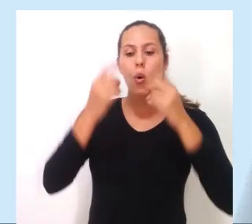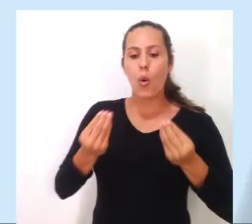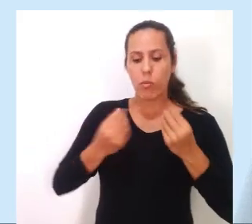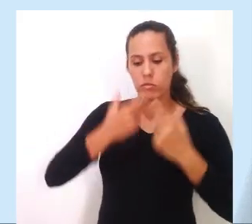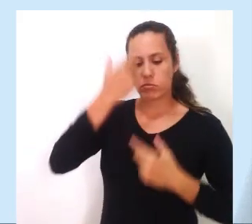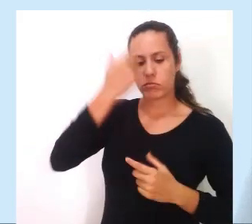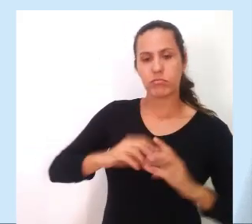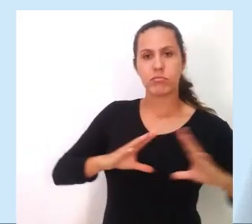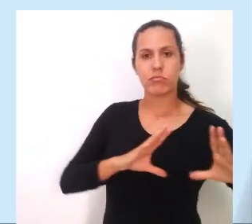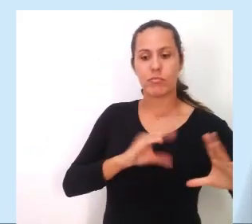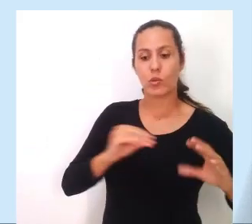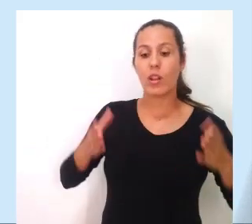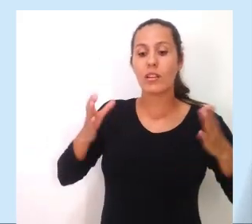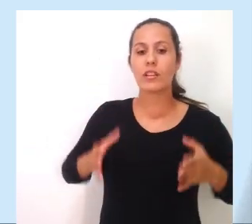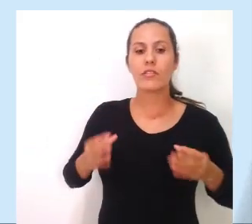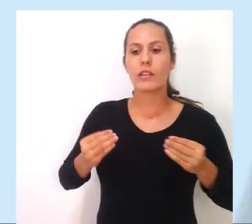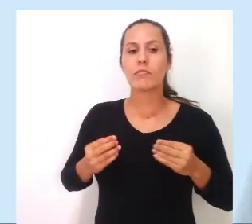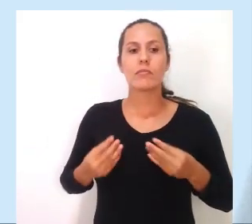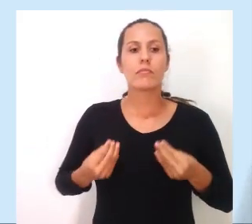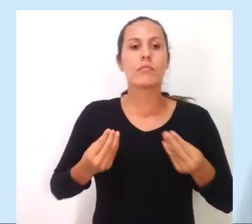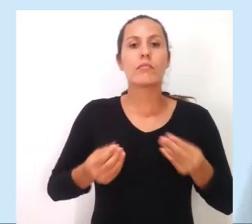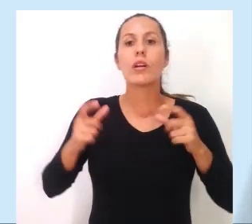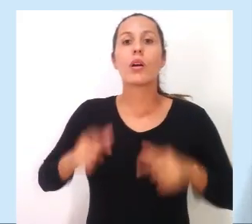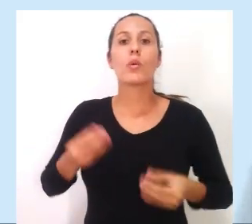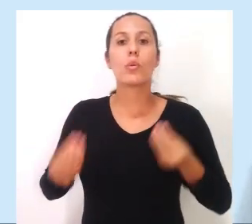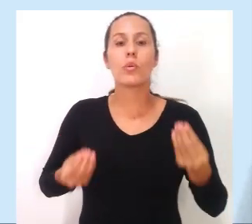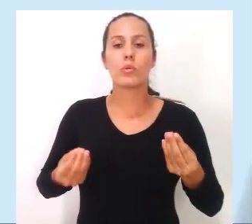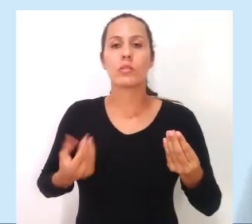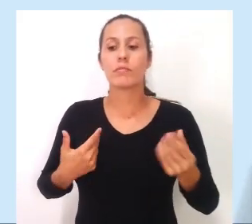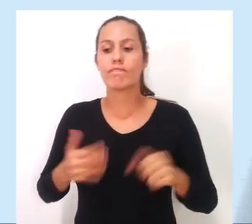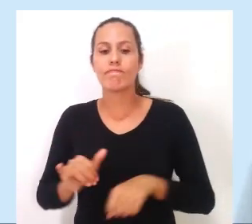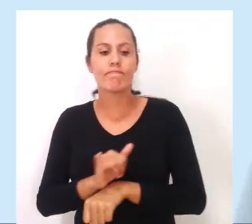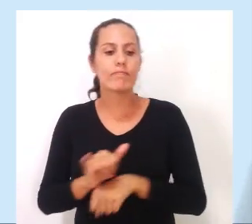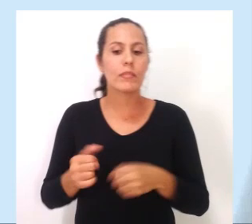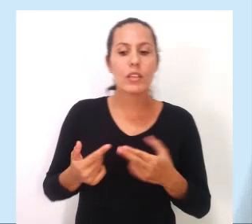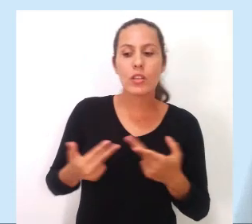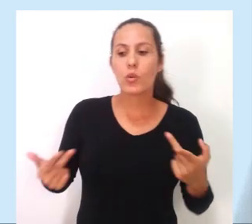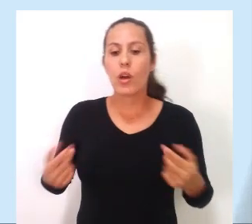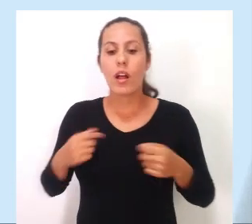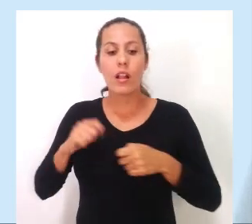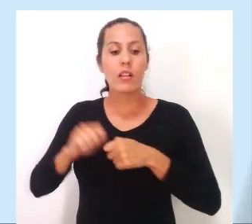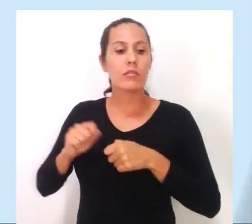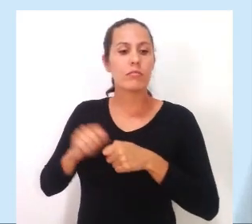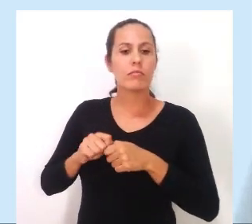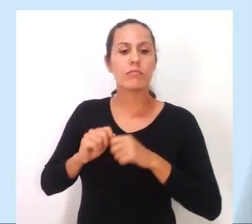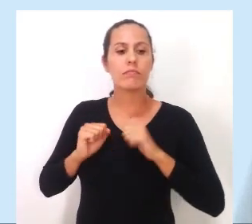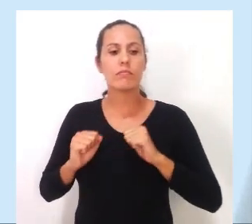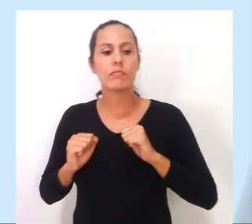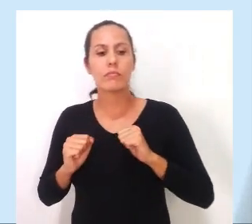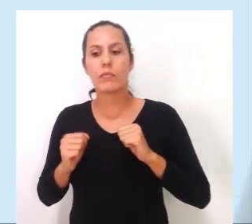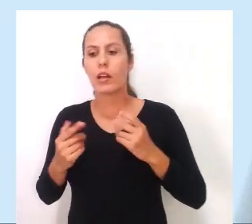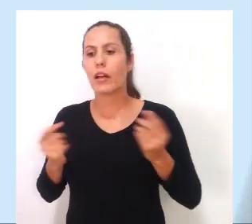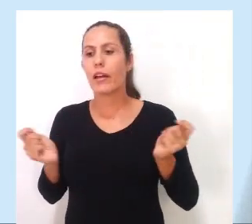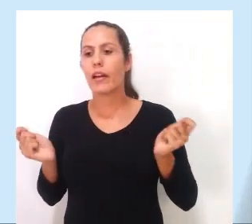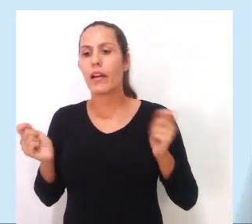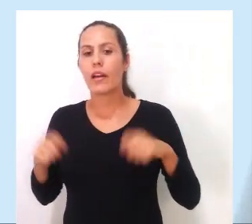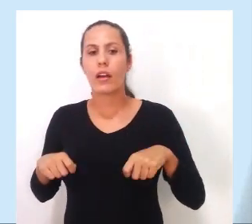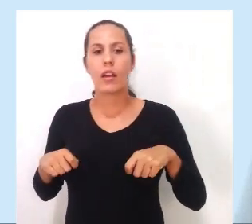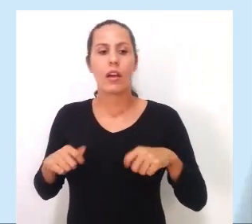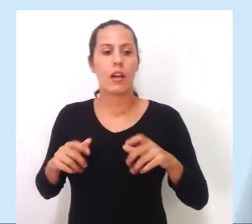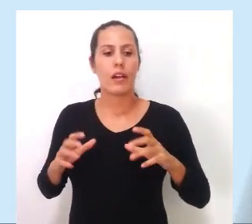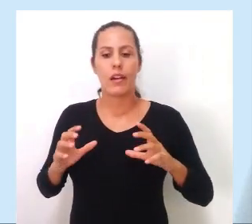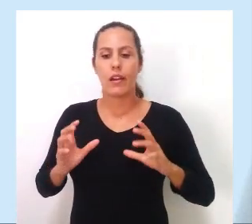onde esta adolescente pode parar? Quais são os meios que essa adolescente ela